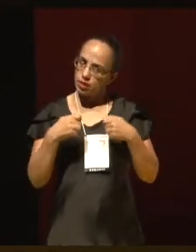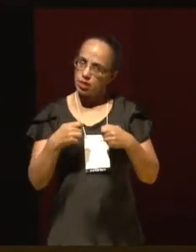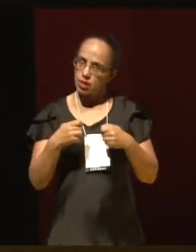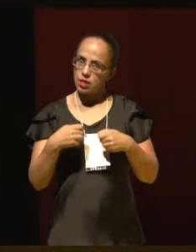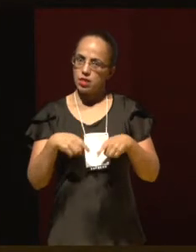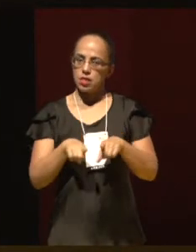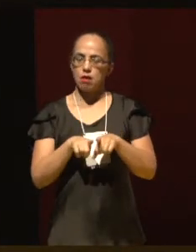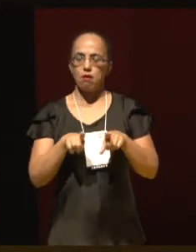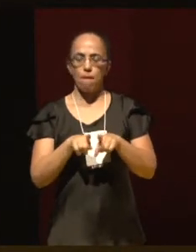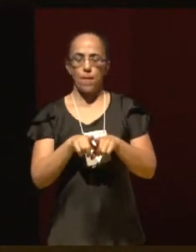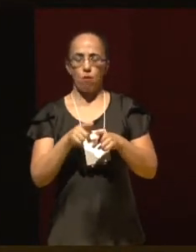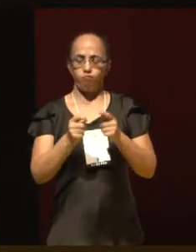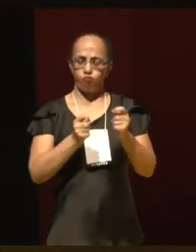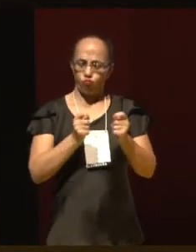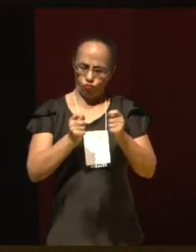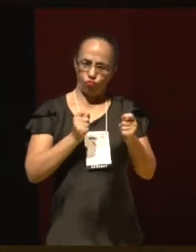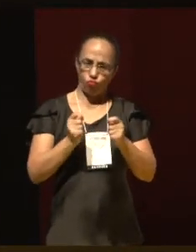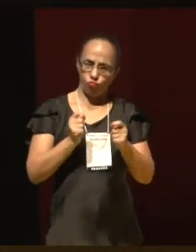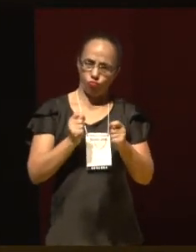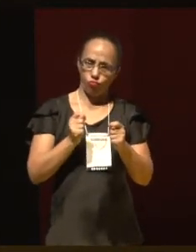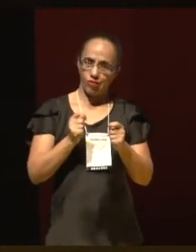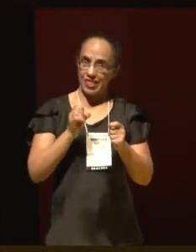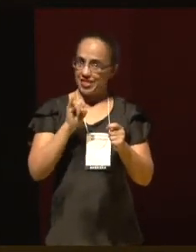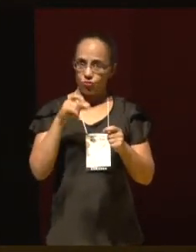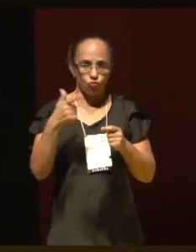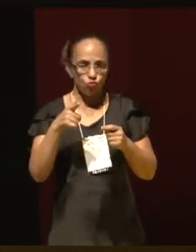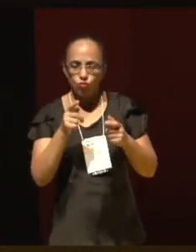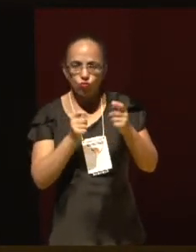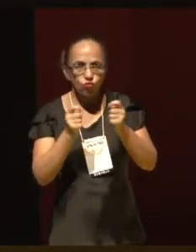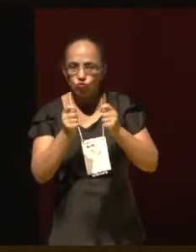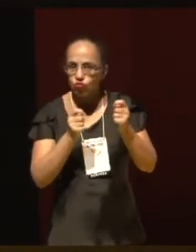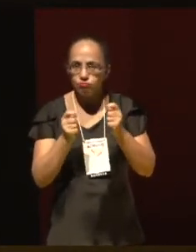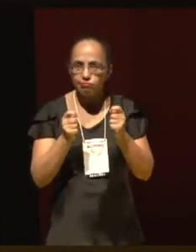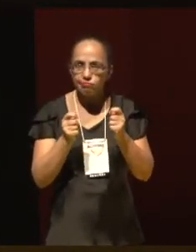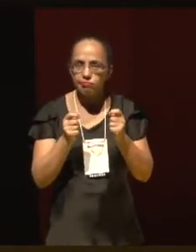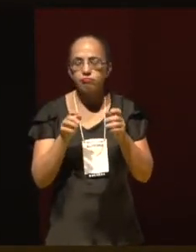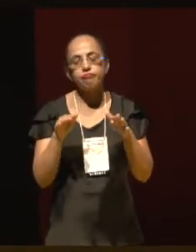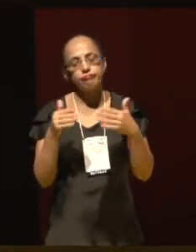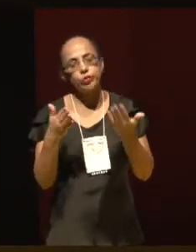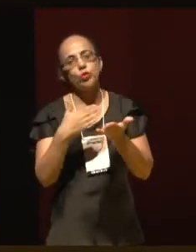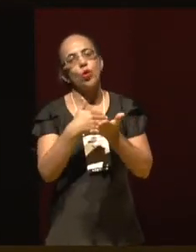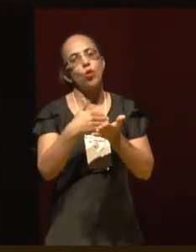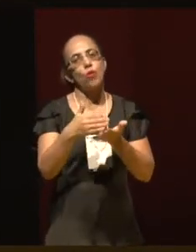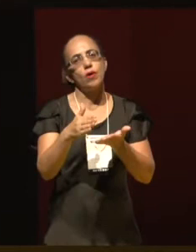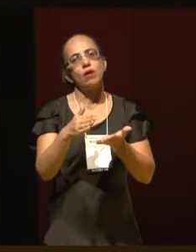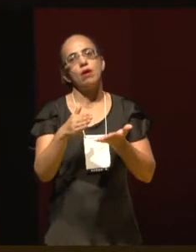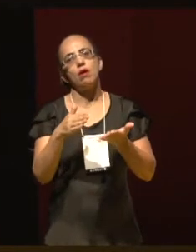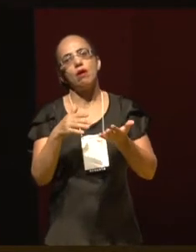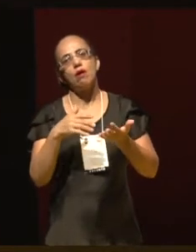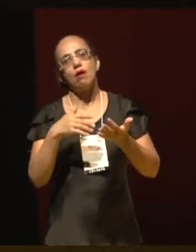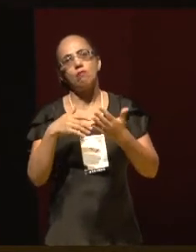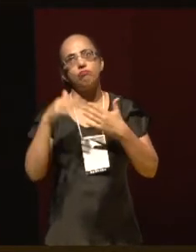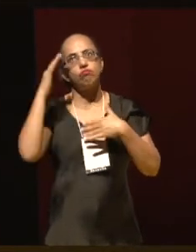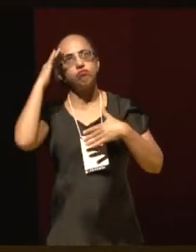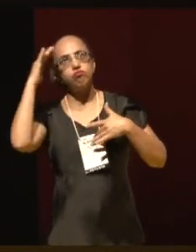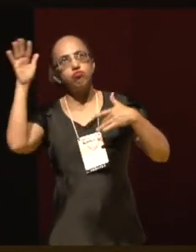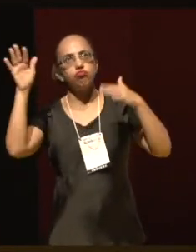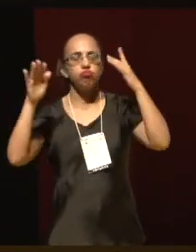Quando nós ficamos sem governo, sem controle, então começamos a divagar